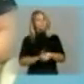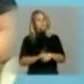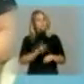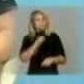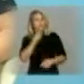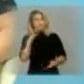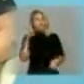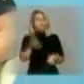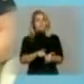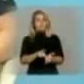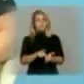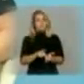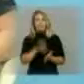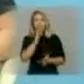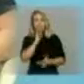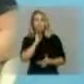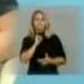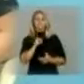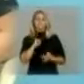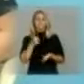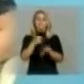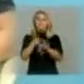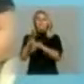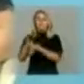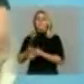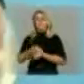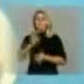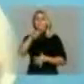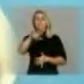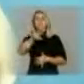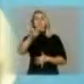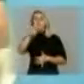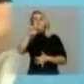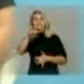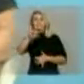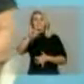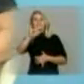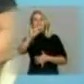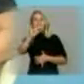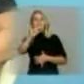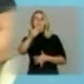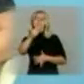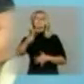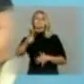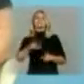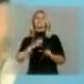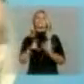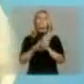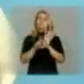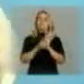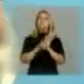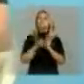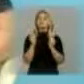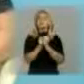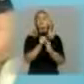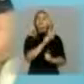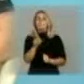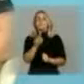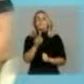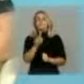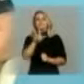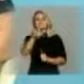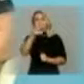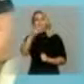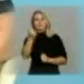bom, né? A questão da indenização, né, da medida provisória 373 pelo presidente Lula, convertida na